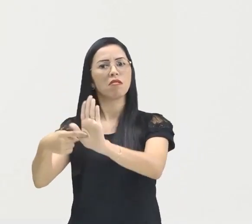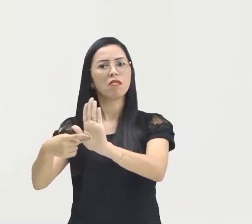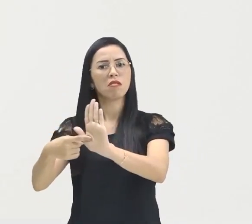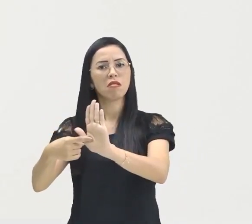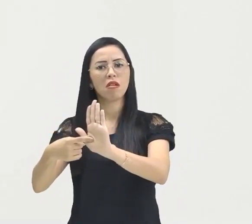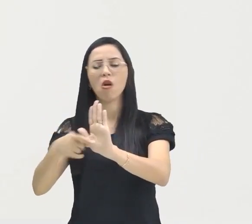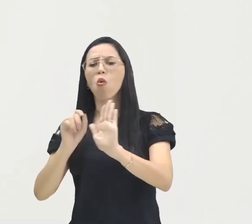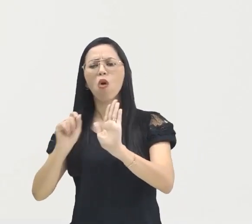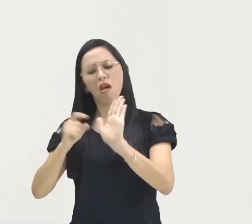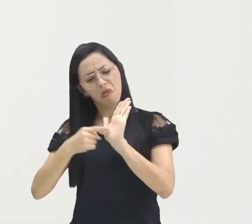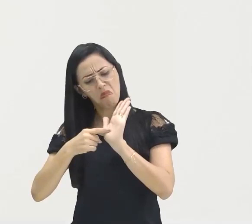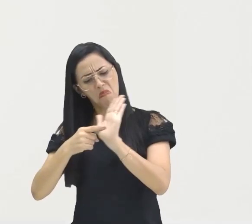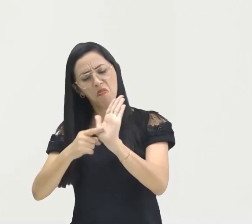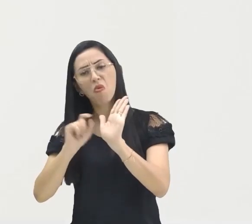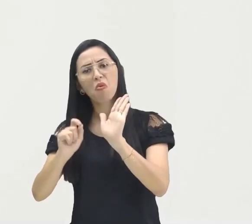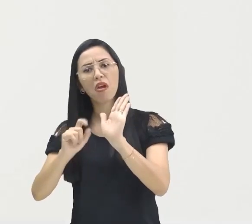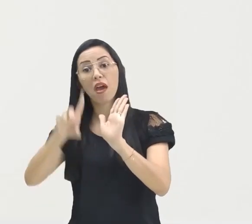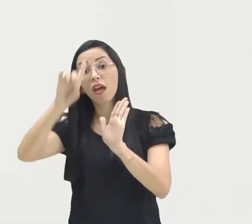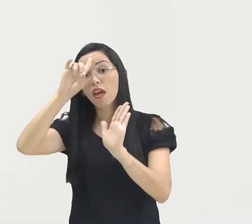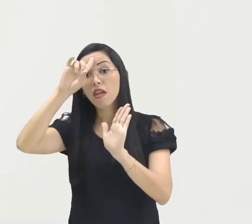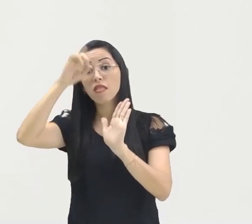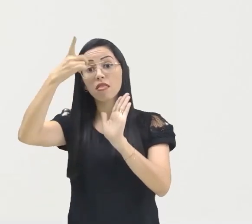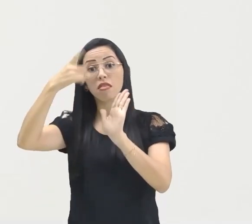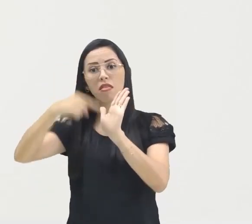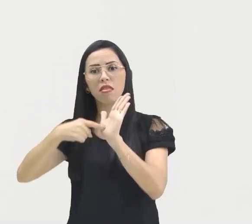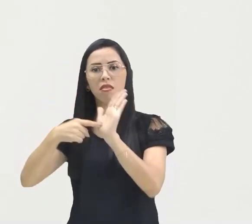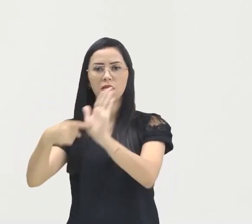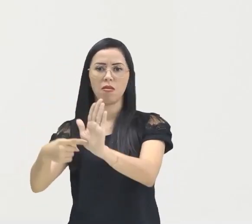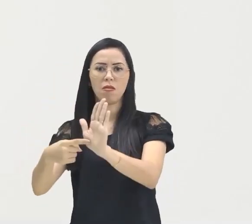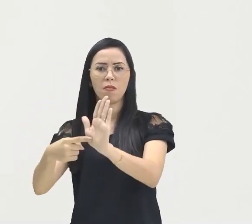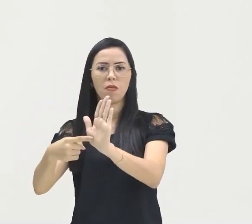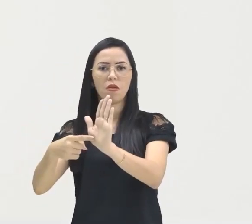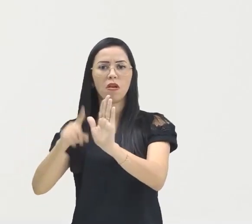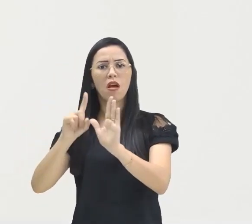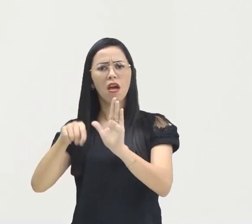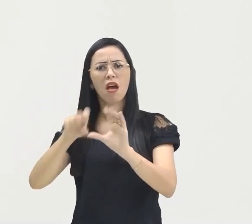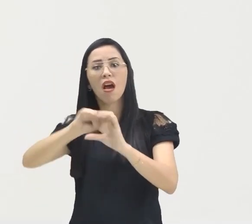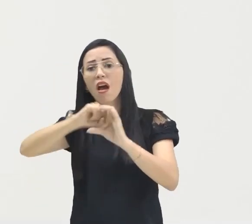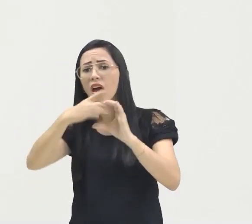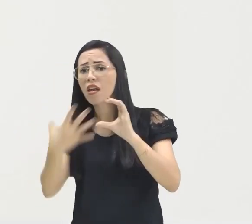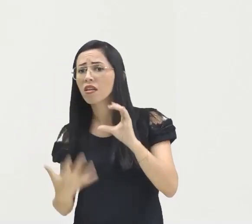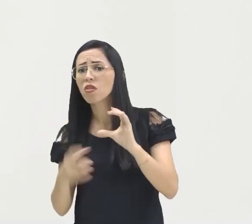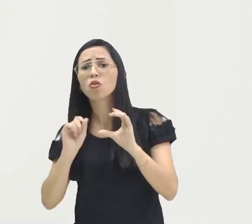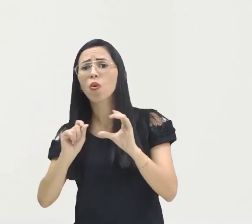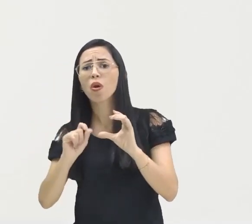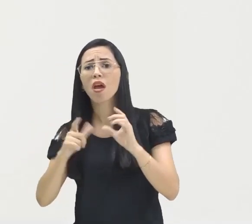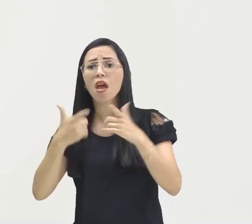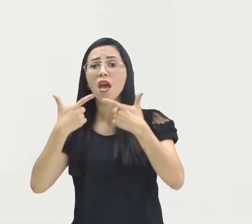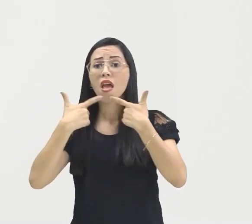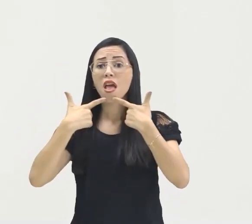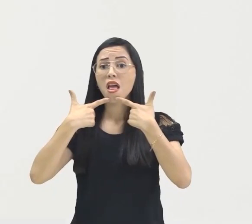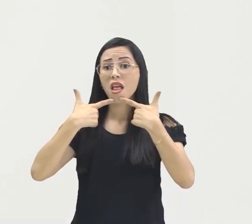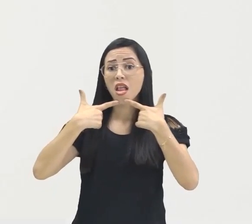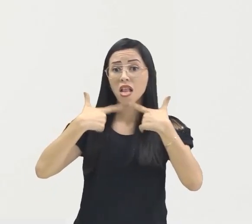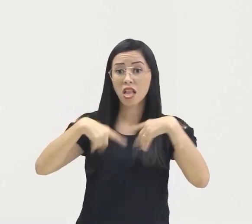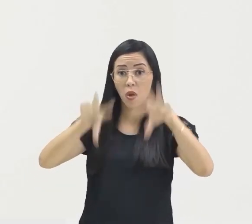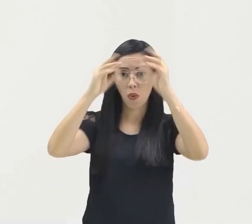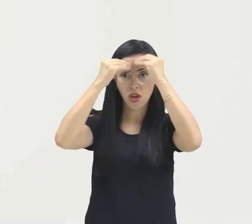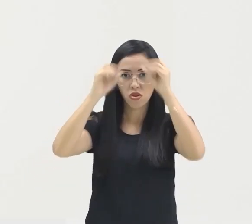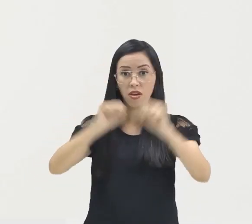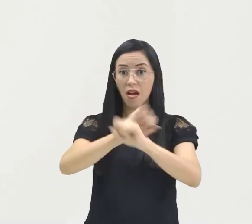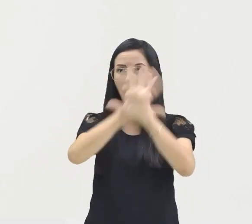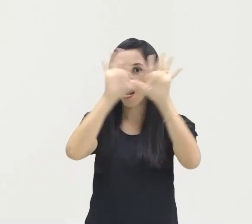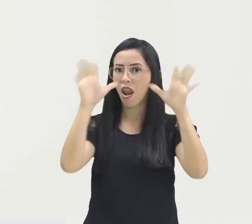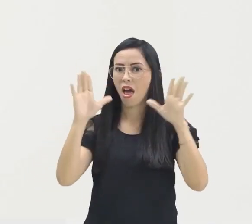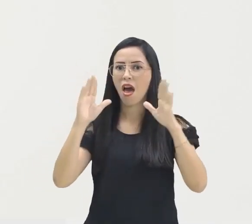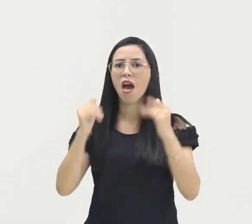ideia. Quais são as características dele? Usar uma linguagem clara e objetiva. Ok. Ser